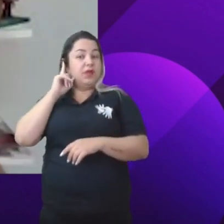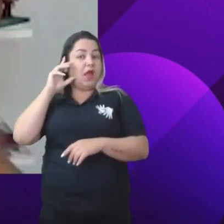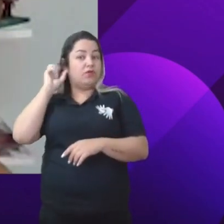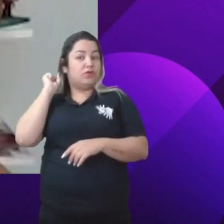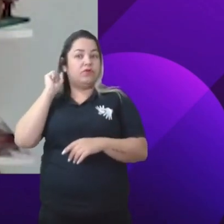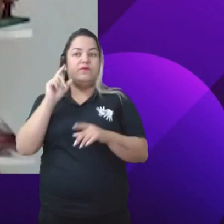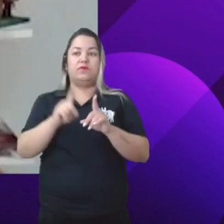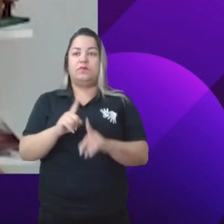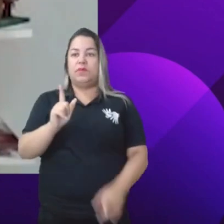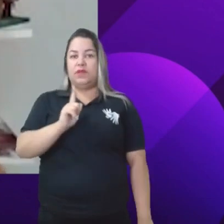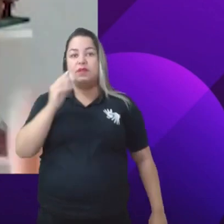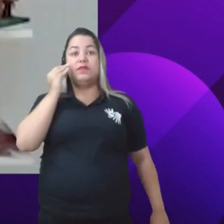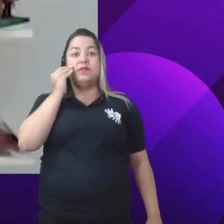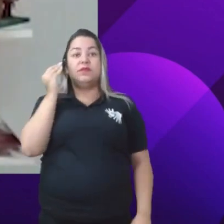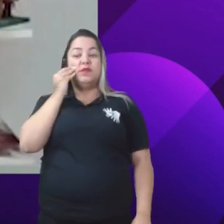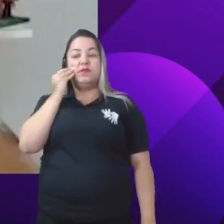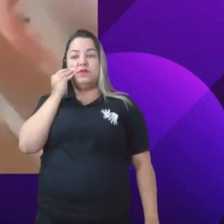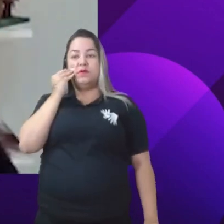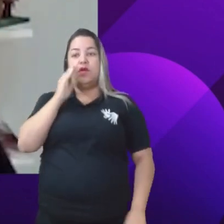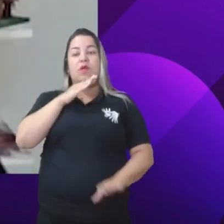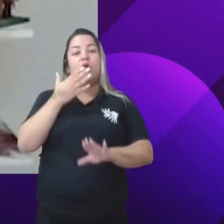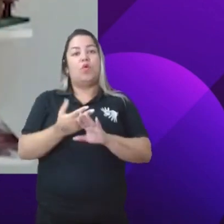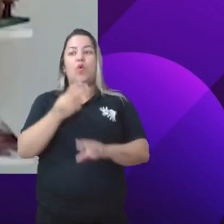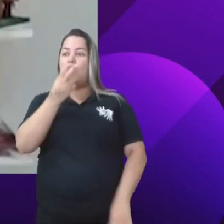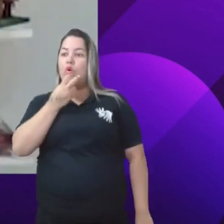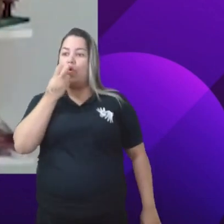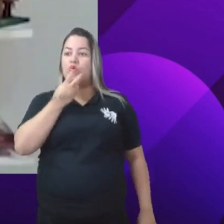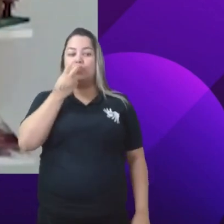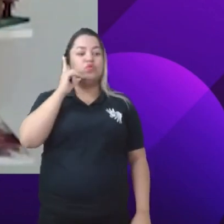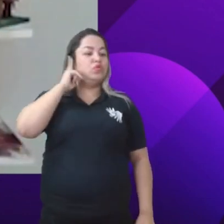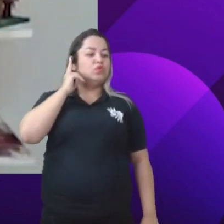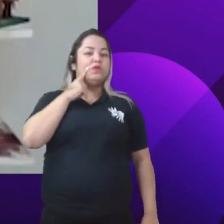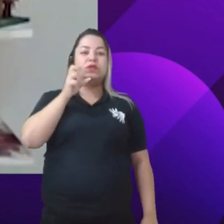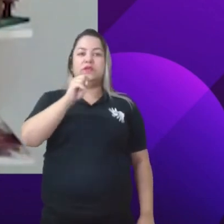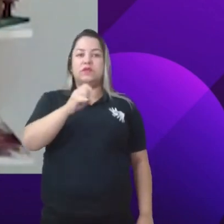né? Quando a gente tenta o tempo todo oralizar o surdo, perguntar se ele faz